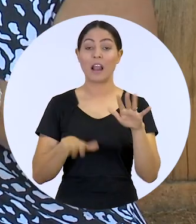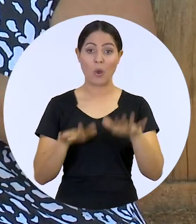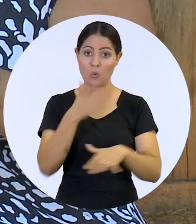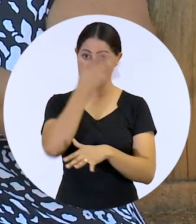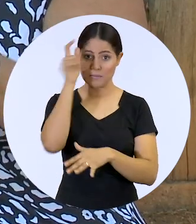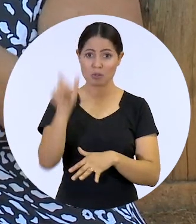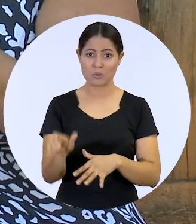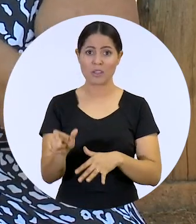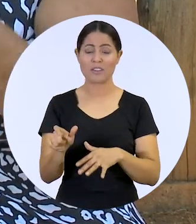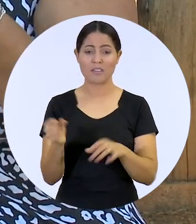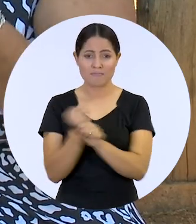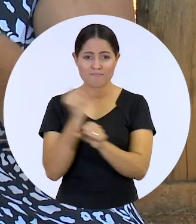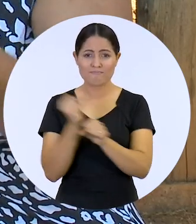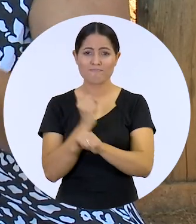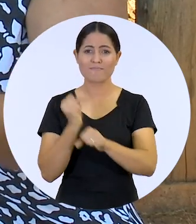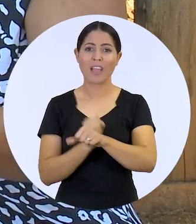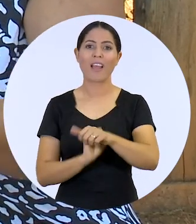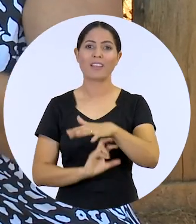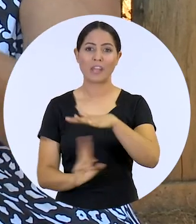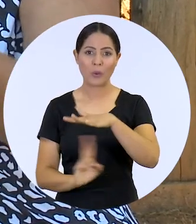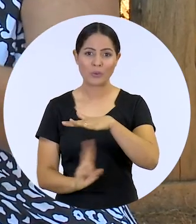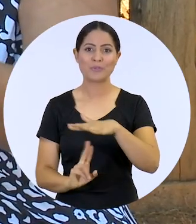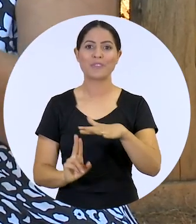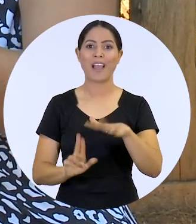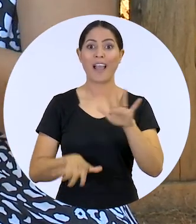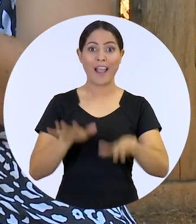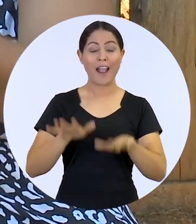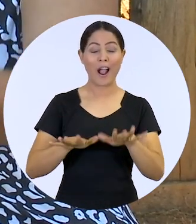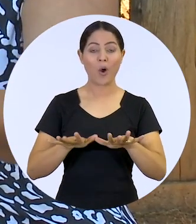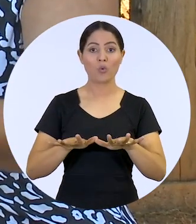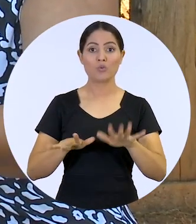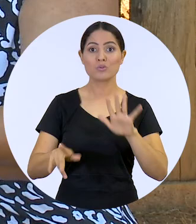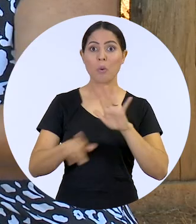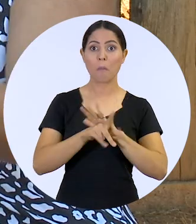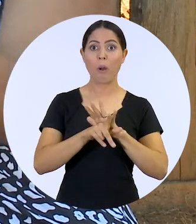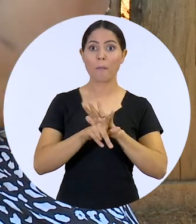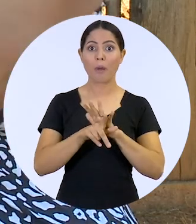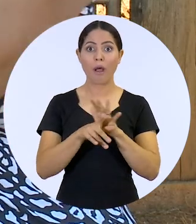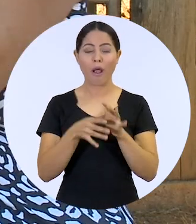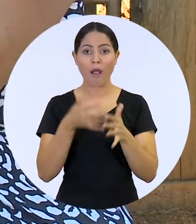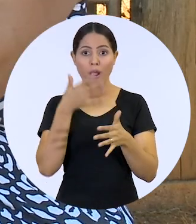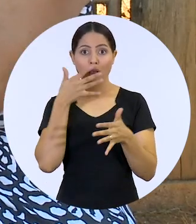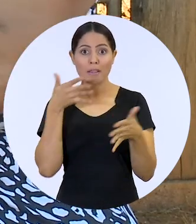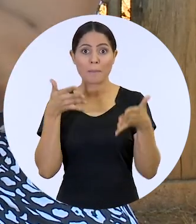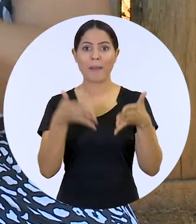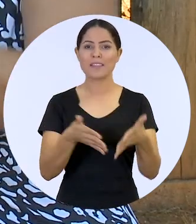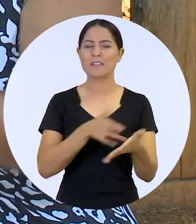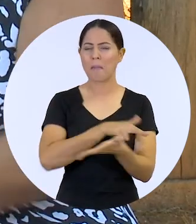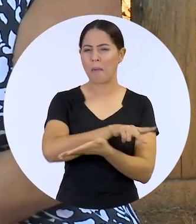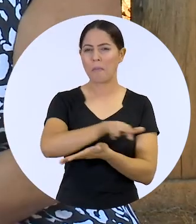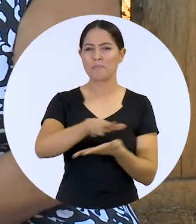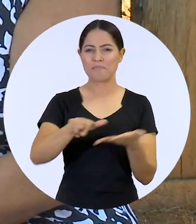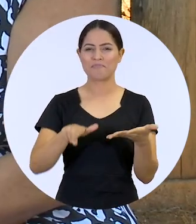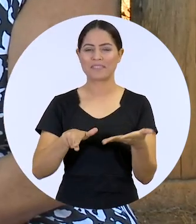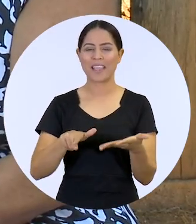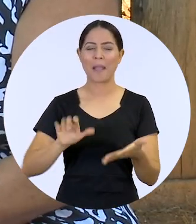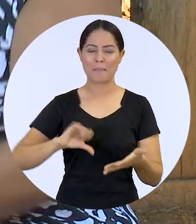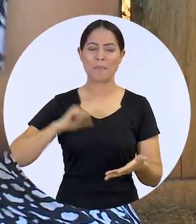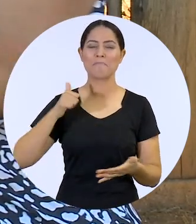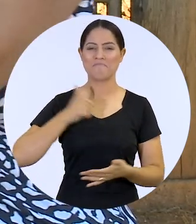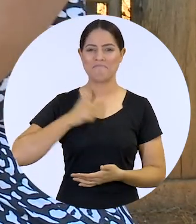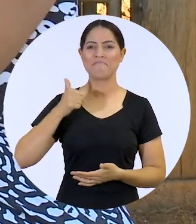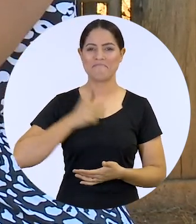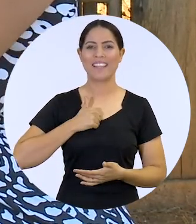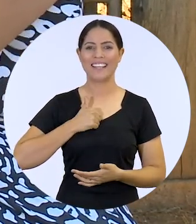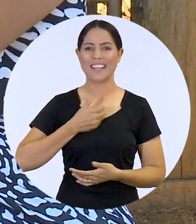construção da rodoviária. Então a gente tem histórias de monumentos também que eles participaram. Então é um negócio bem bacana.